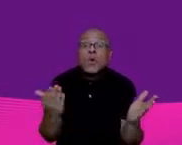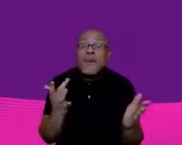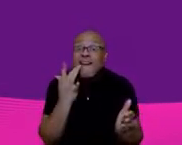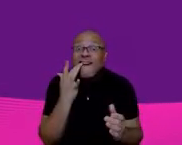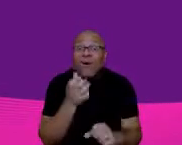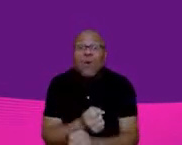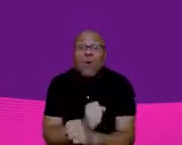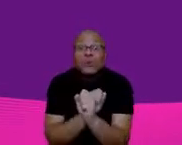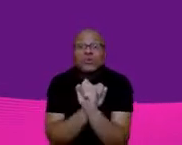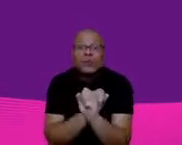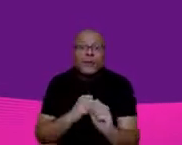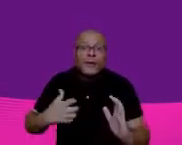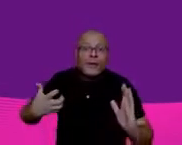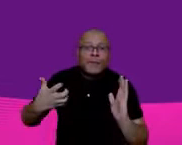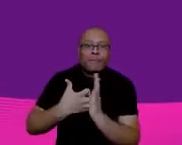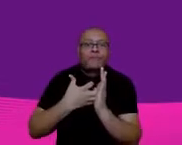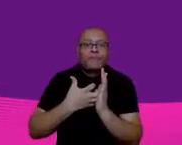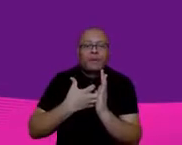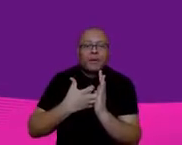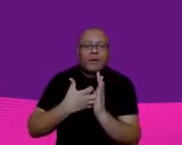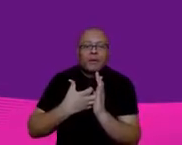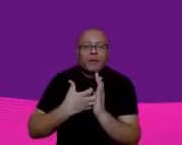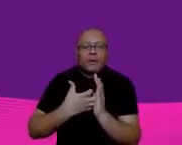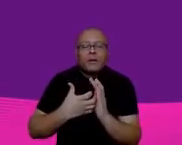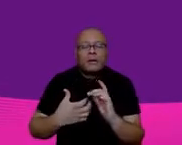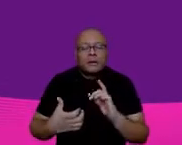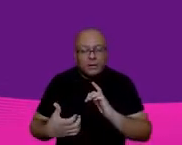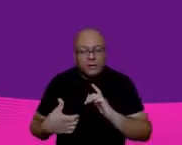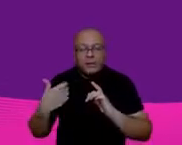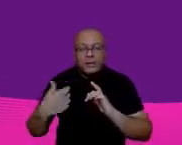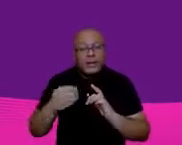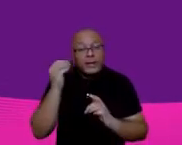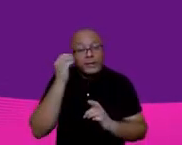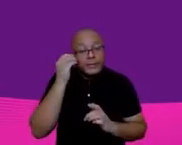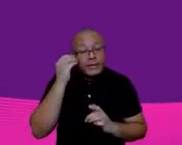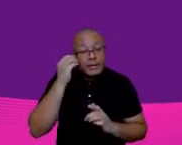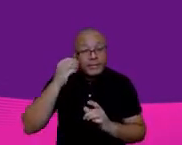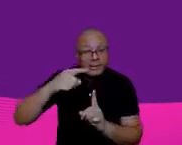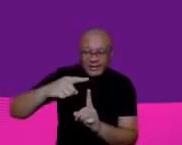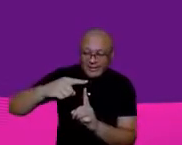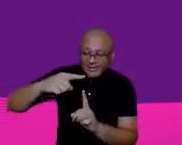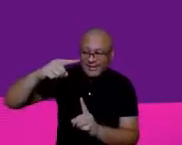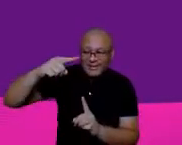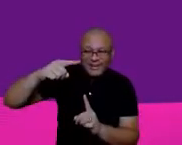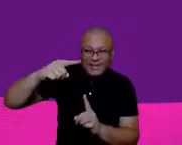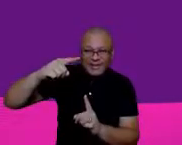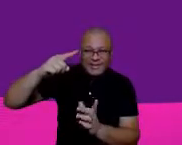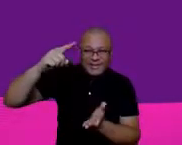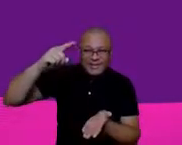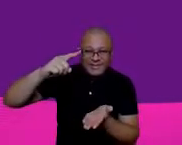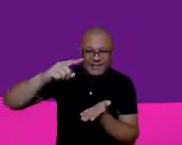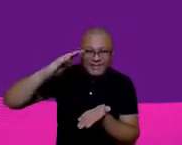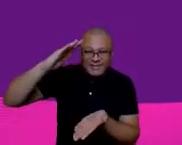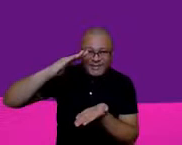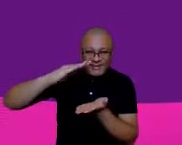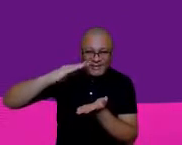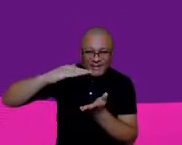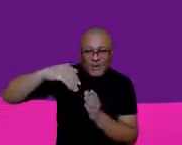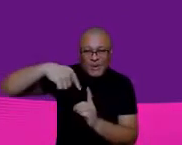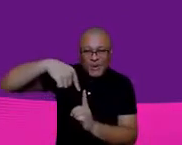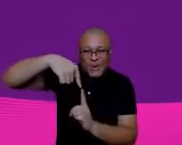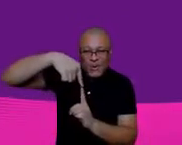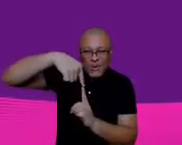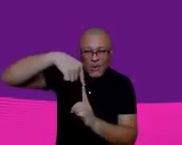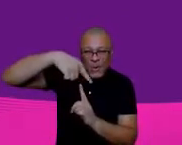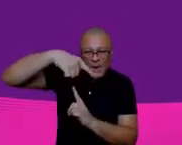acidente. Então, a gente tem que recuperar o comprimento, a rotação e o alinhamento se baseando em